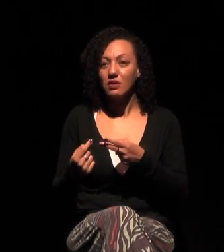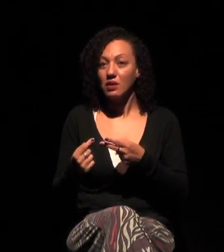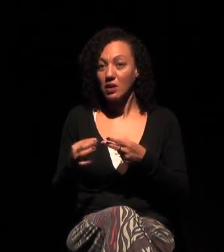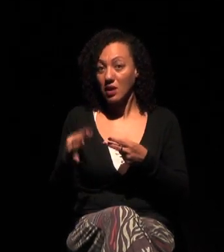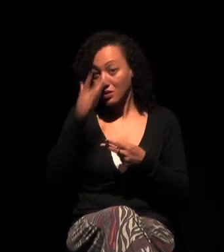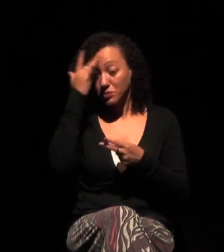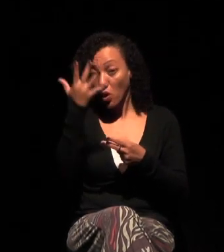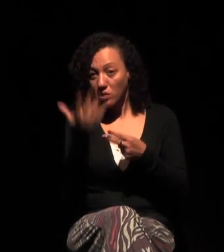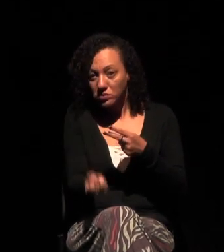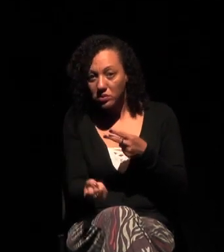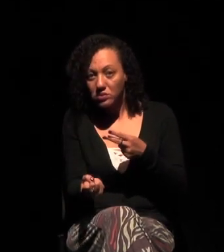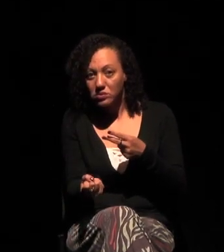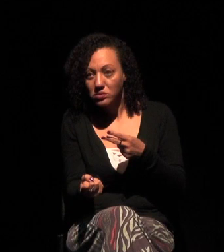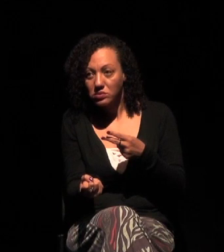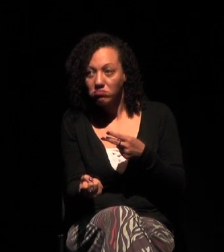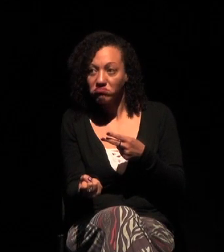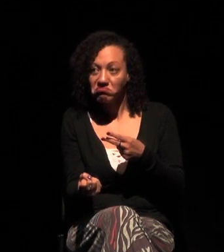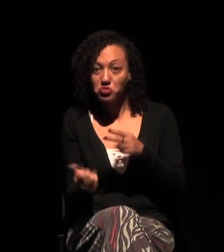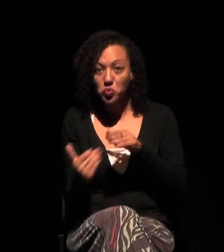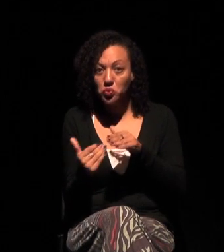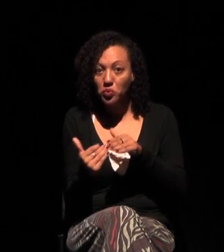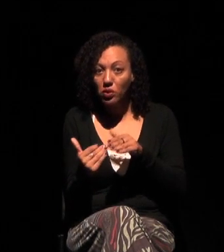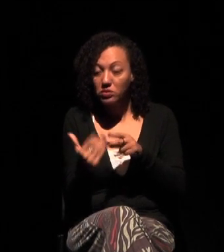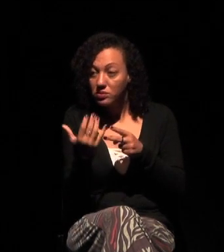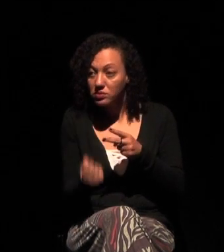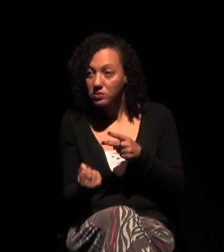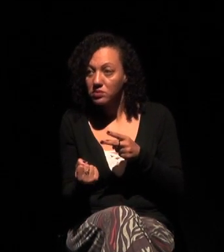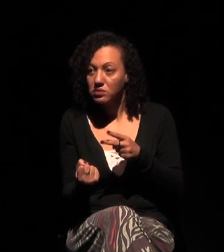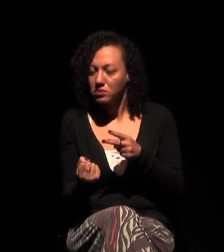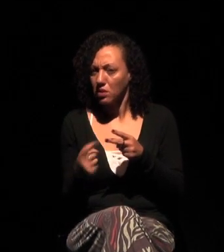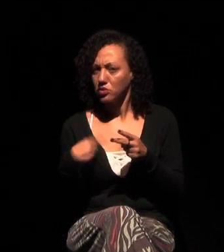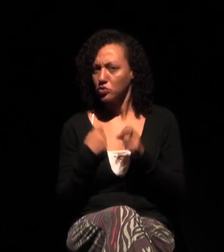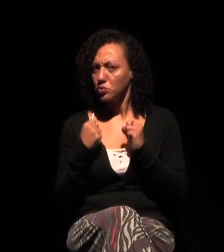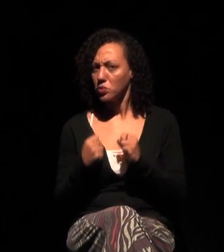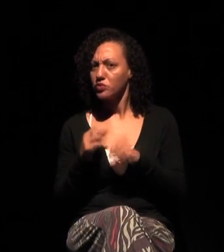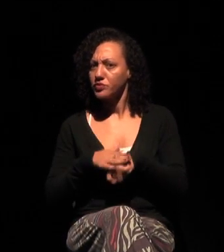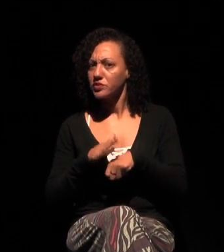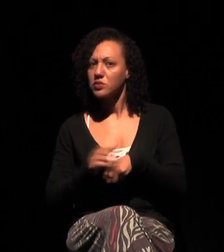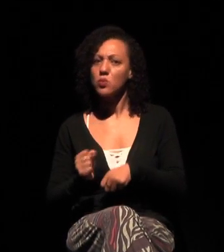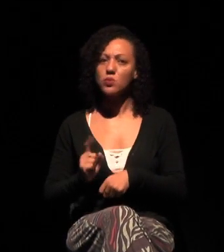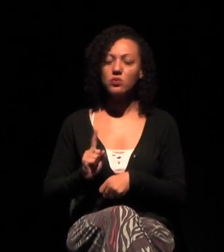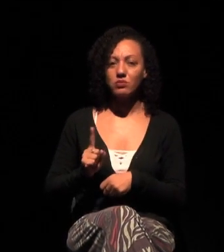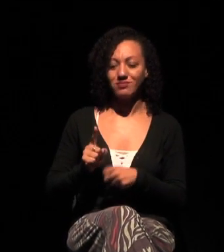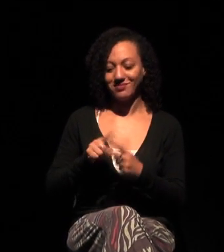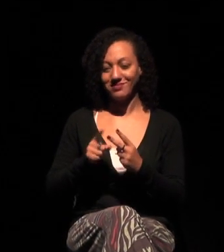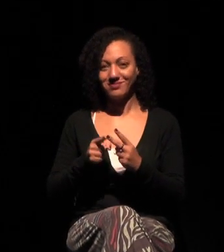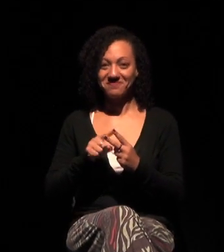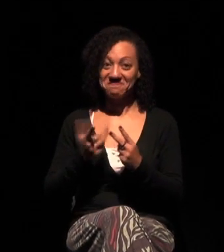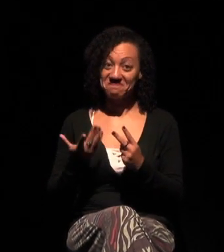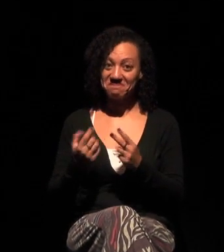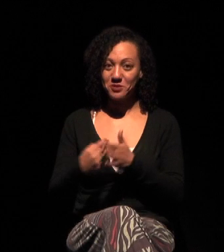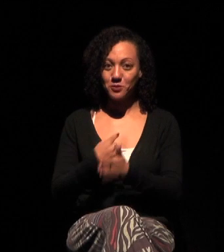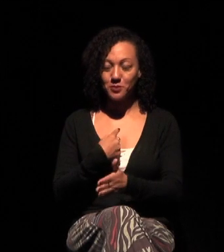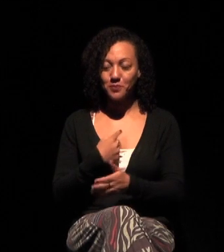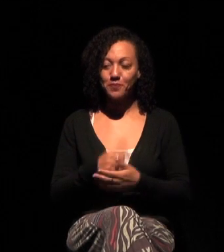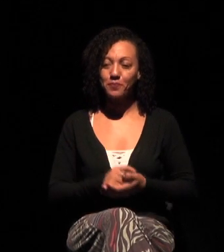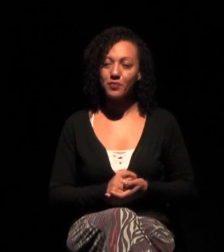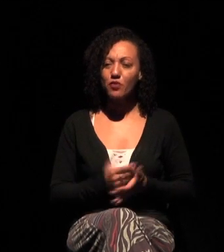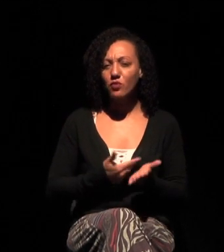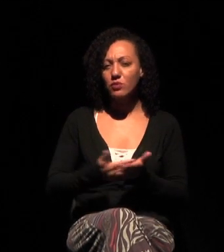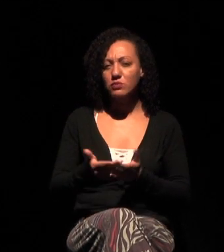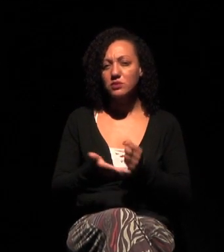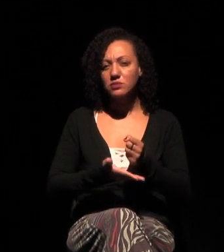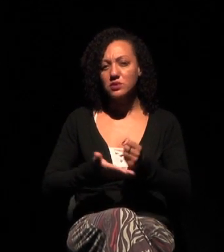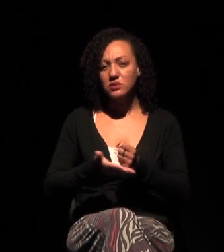então será que é aceitável será que há uma coisa que a gente deveria fazer ou não eu queria começar do do básico e